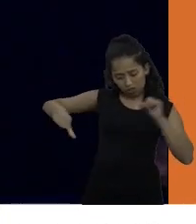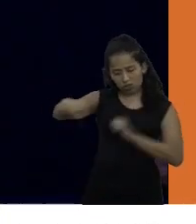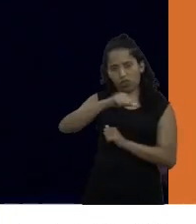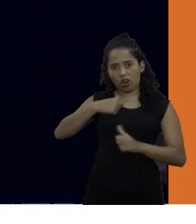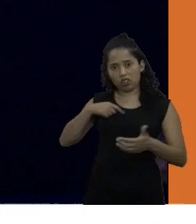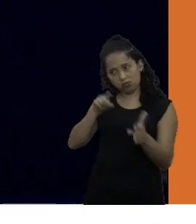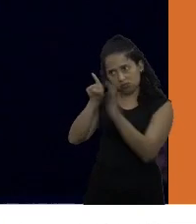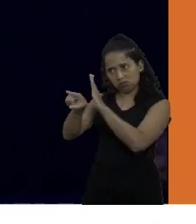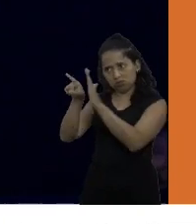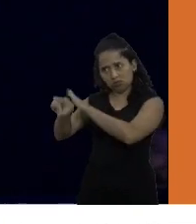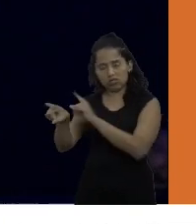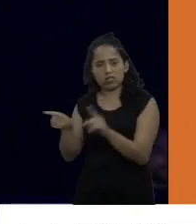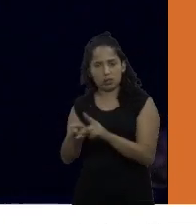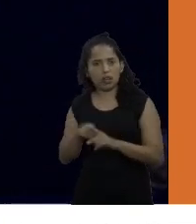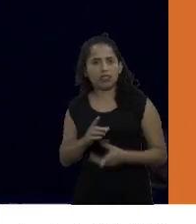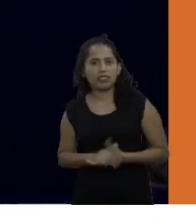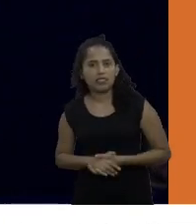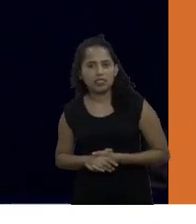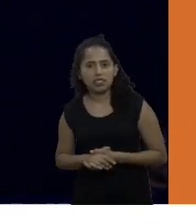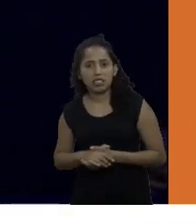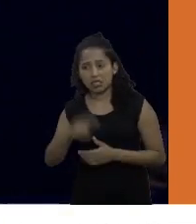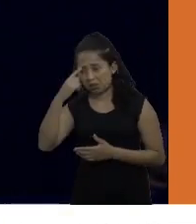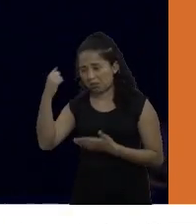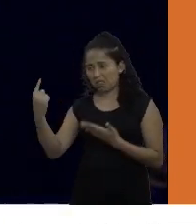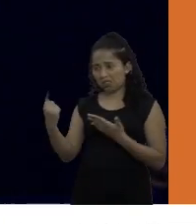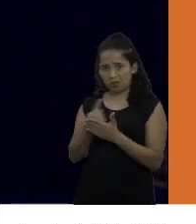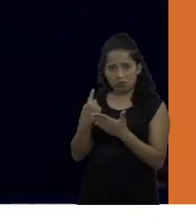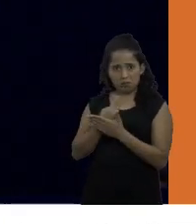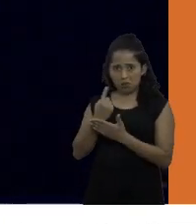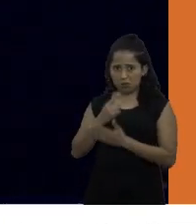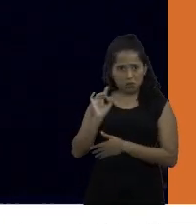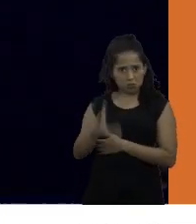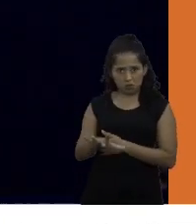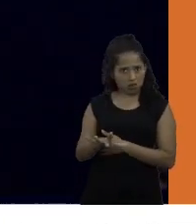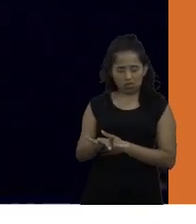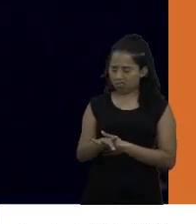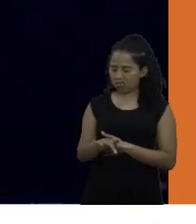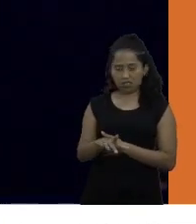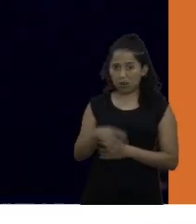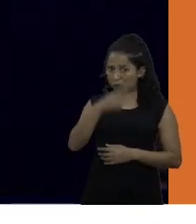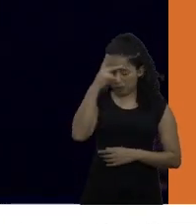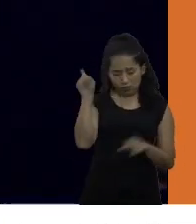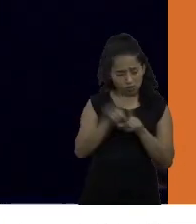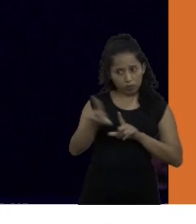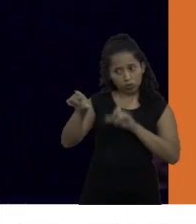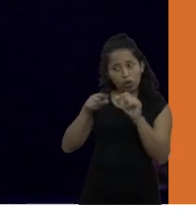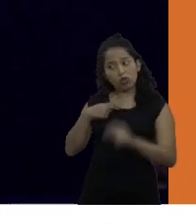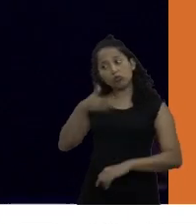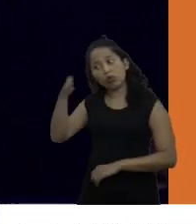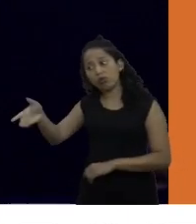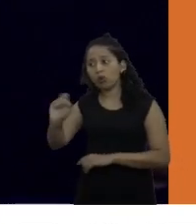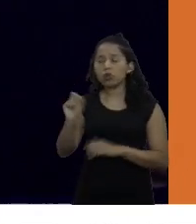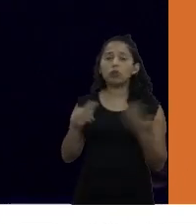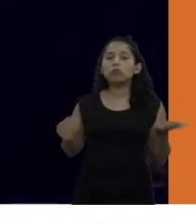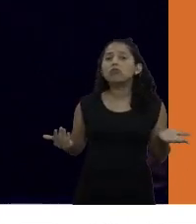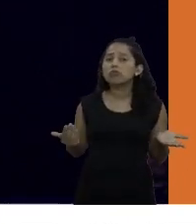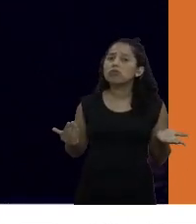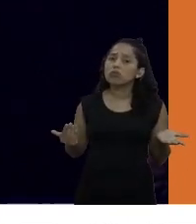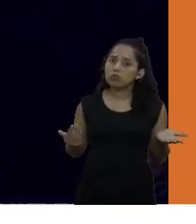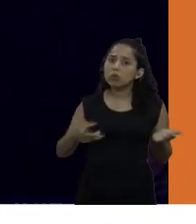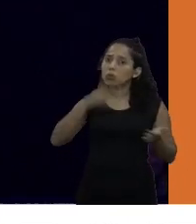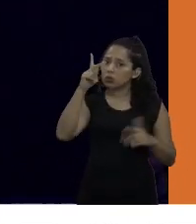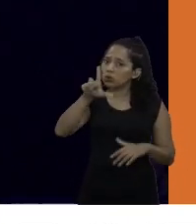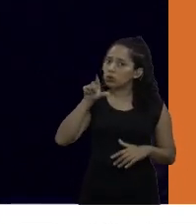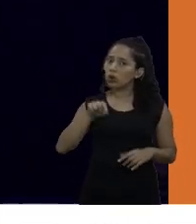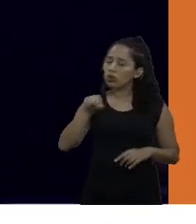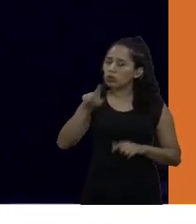pessoa candidata também. Não é só você que quer contratar a pessoa. A pessoa também vai escolher se vai ou não vai para a sua empresa. Então, isso